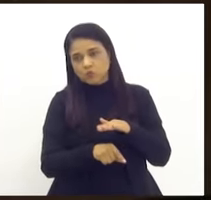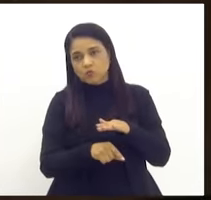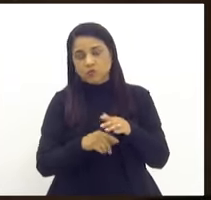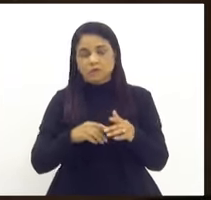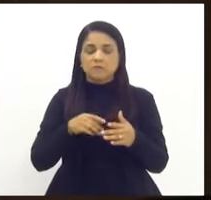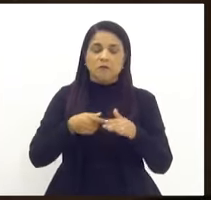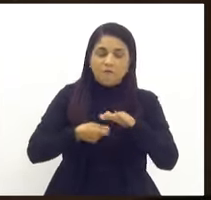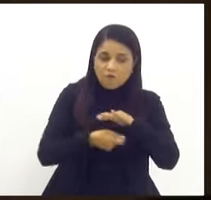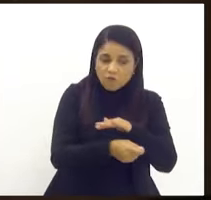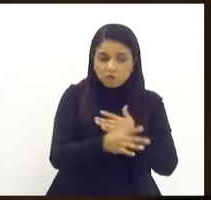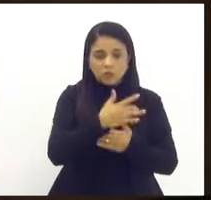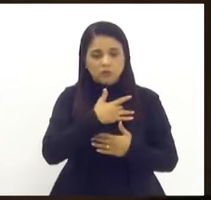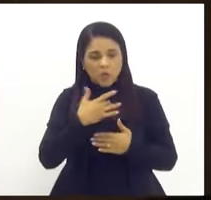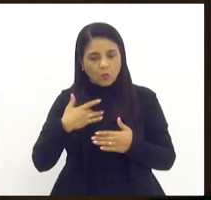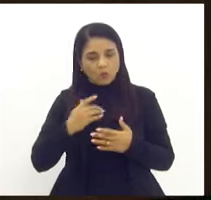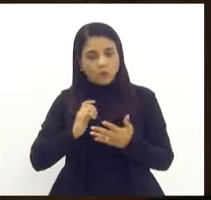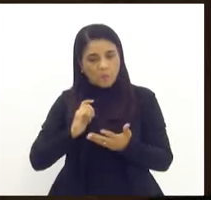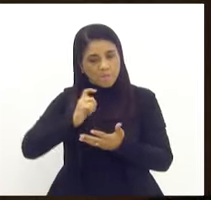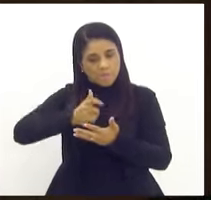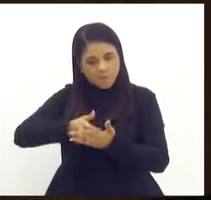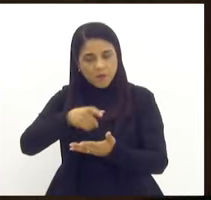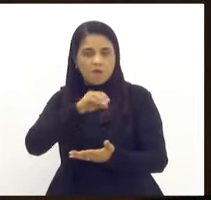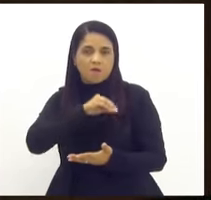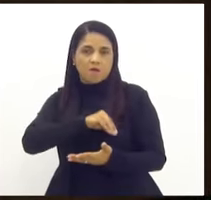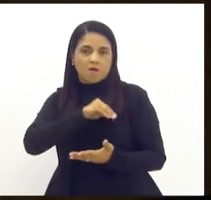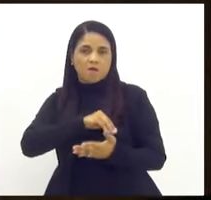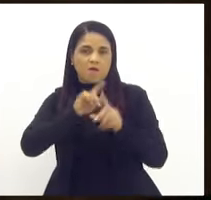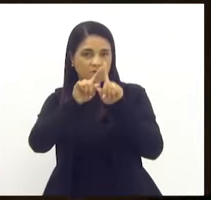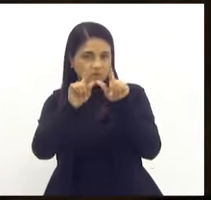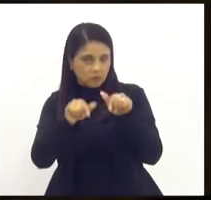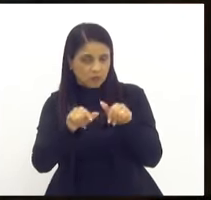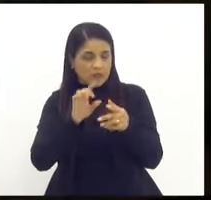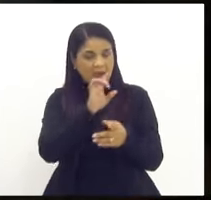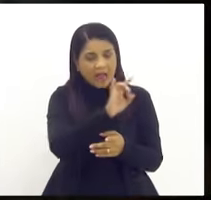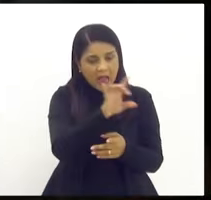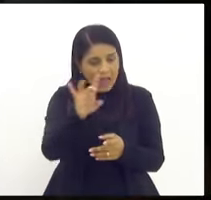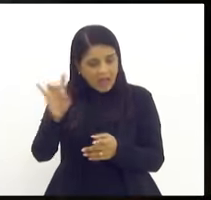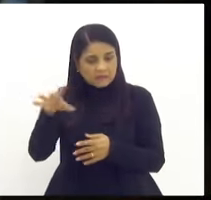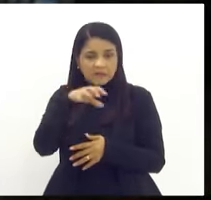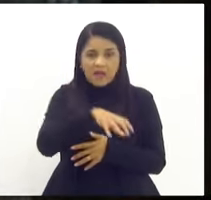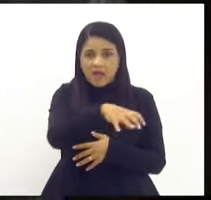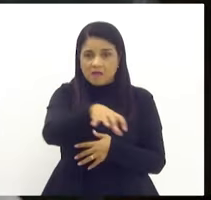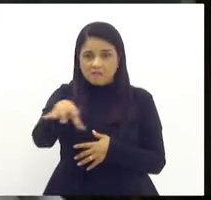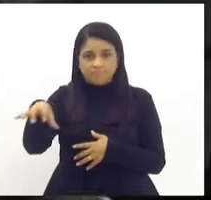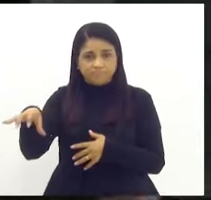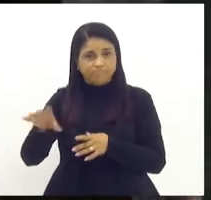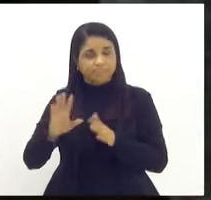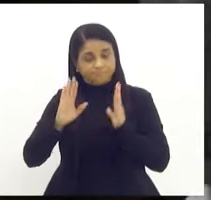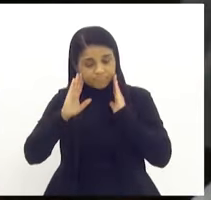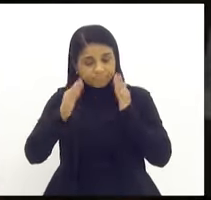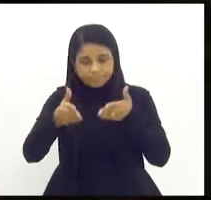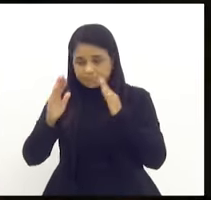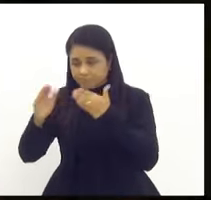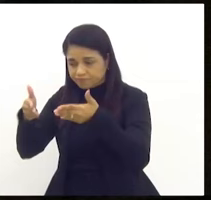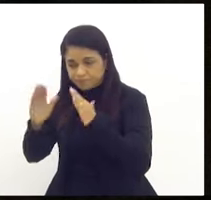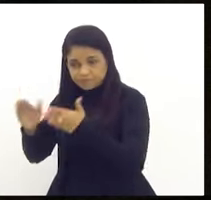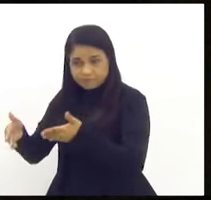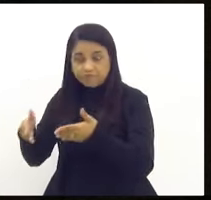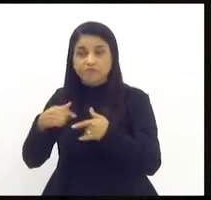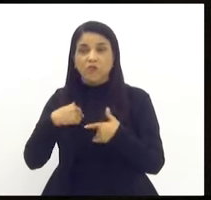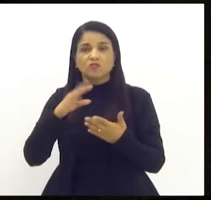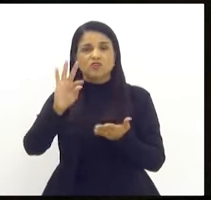saúde a mesma coisa educação habitação cada área específica só que assim eu já assinei aqui pelo menos